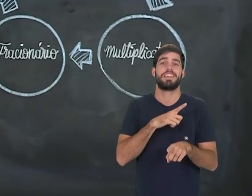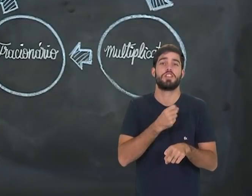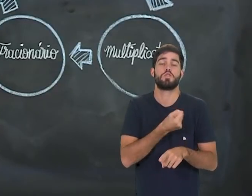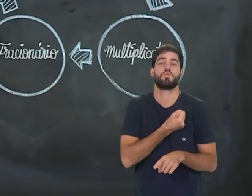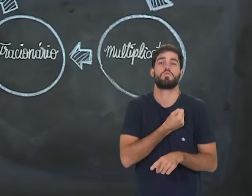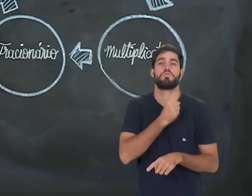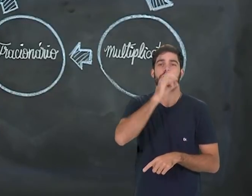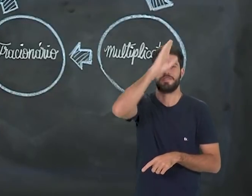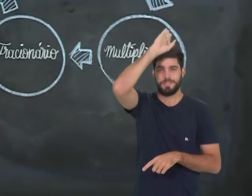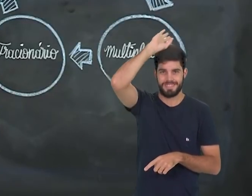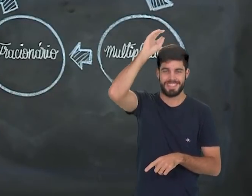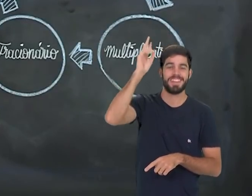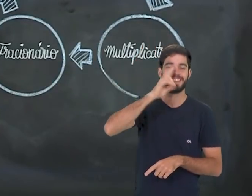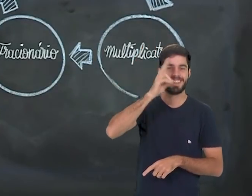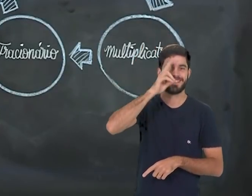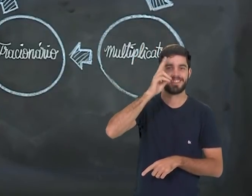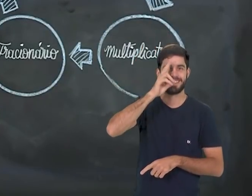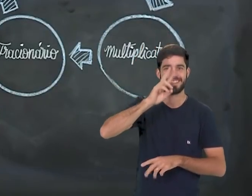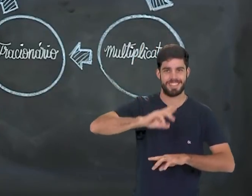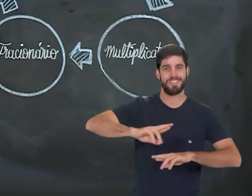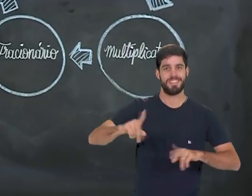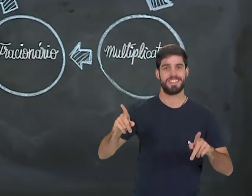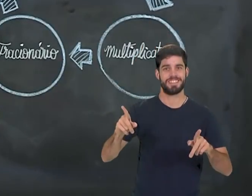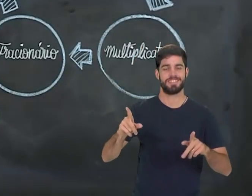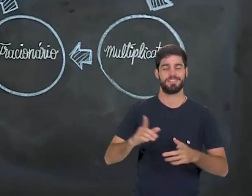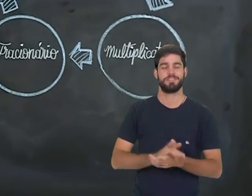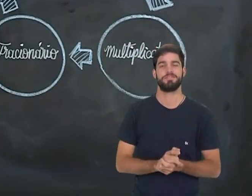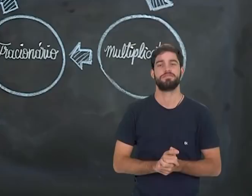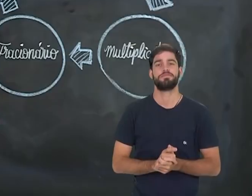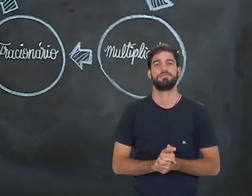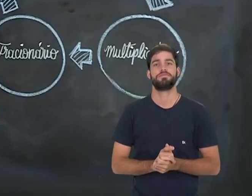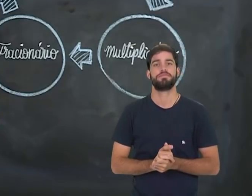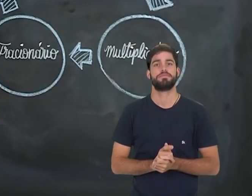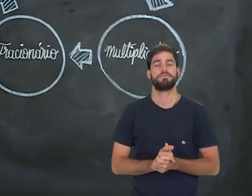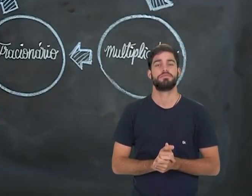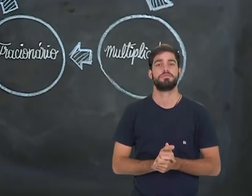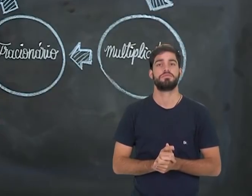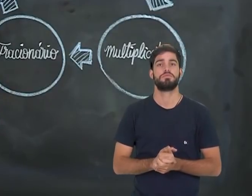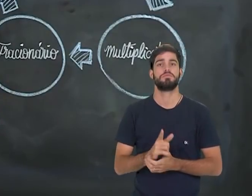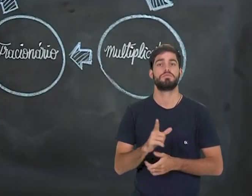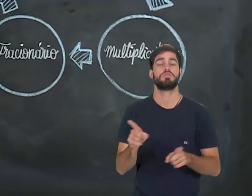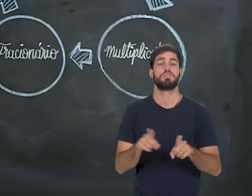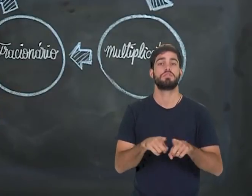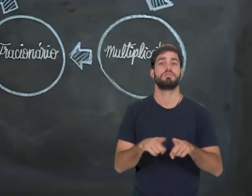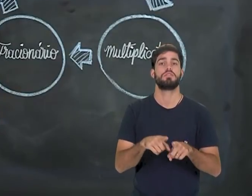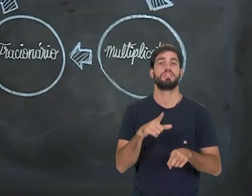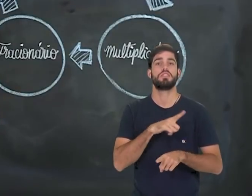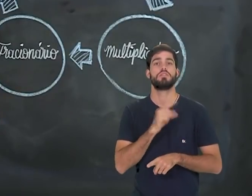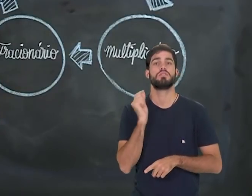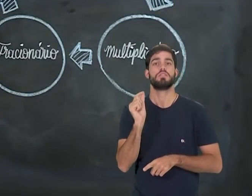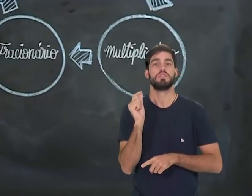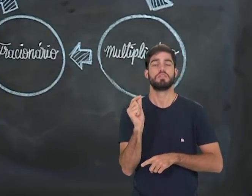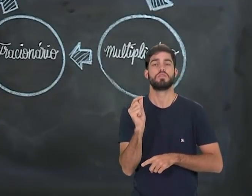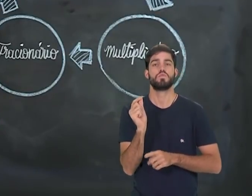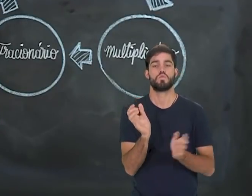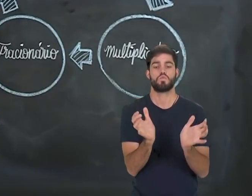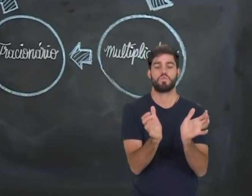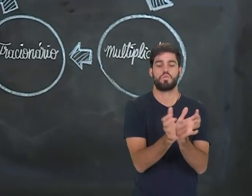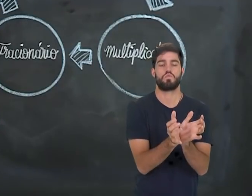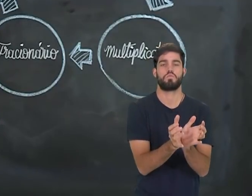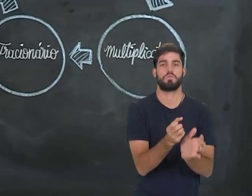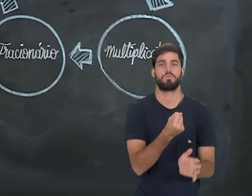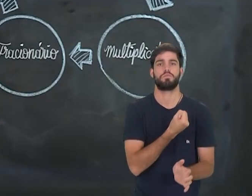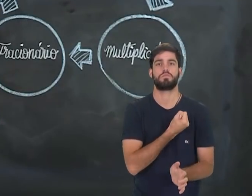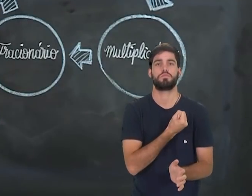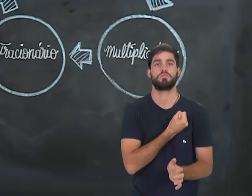lembra deles para fazer essa distinção, porque aí você percebe que a grafia também é diferente. Existe a classe dos numerais, cuja